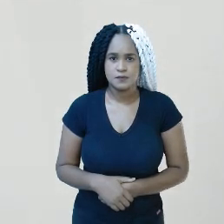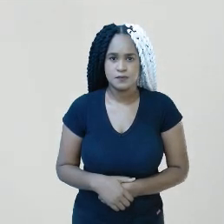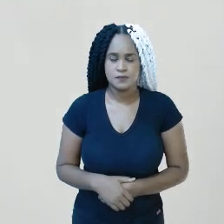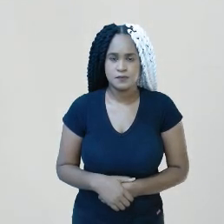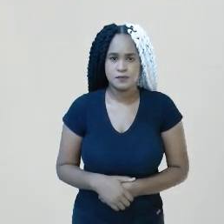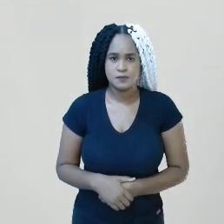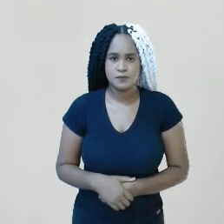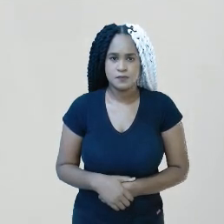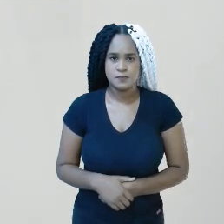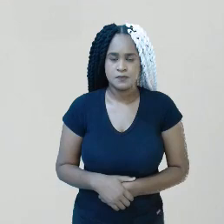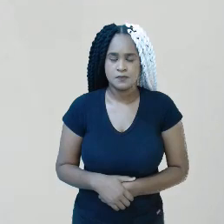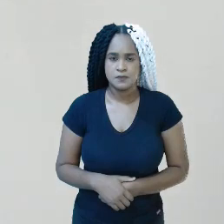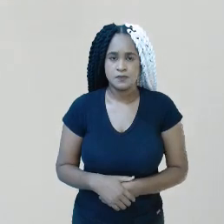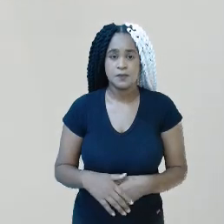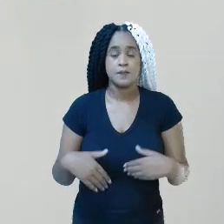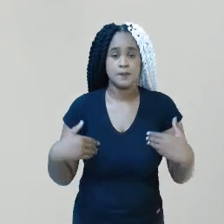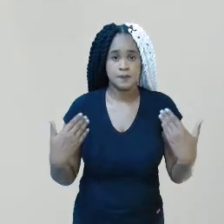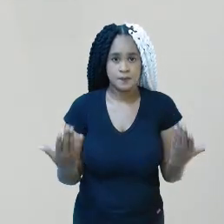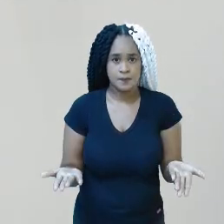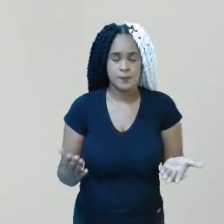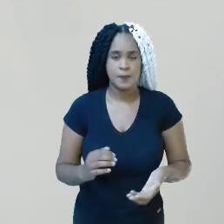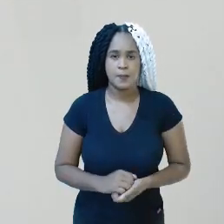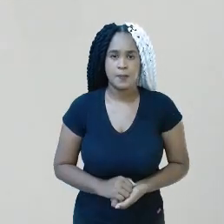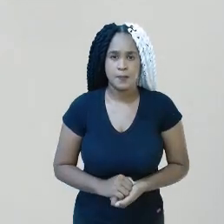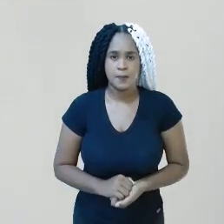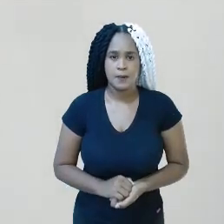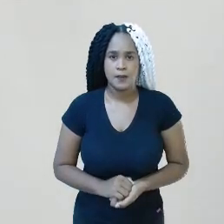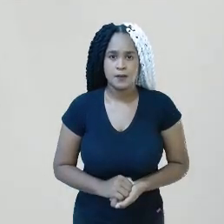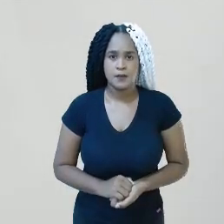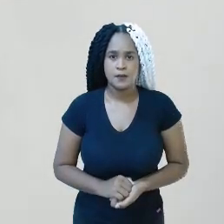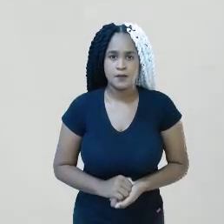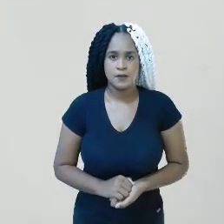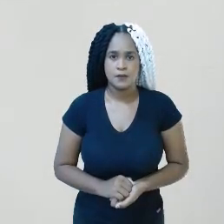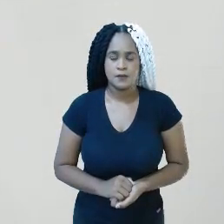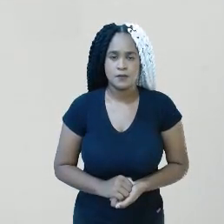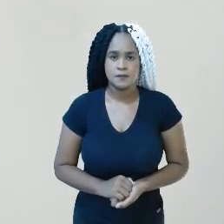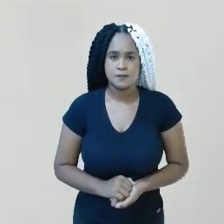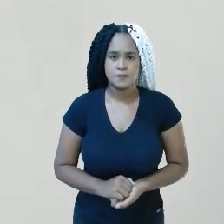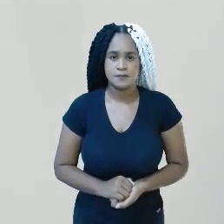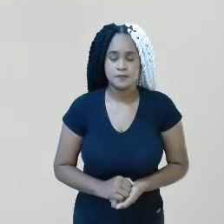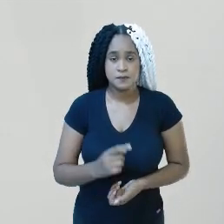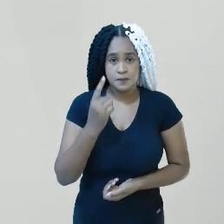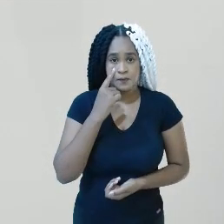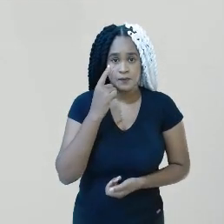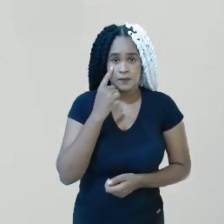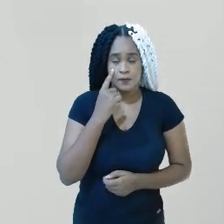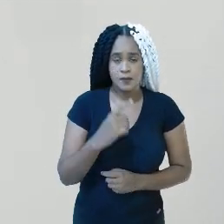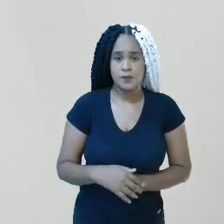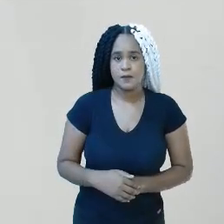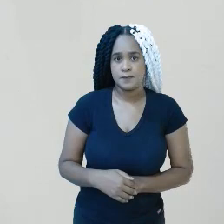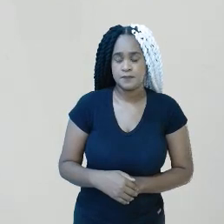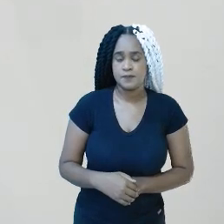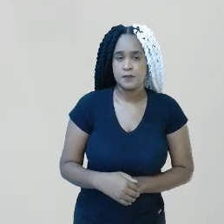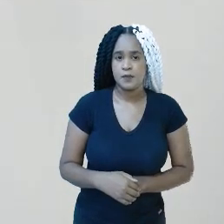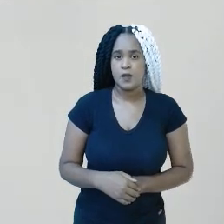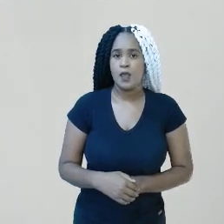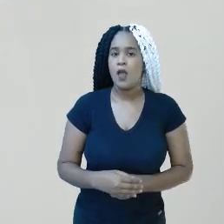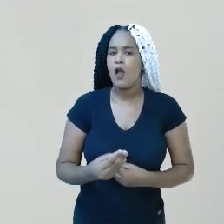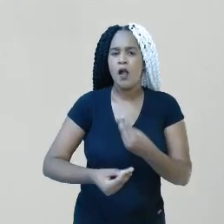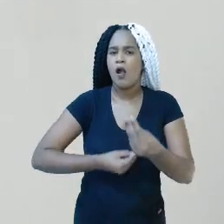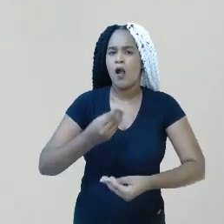Vamos lá. Então, como acontece? O processo de fotossíntese